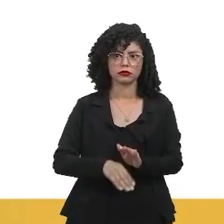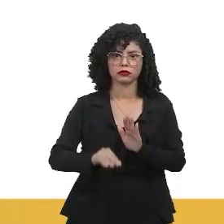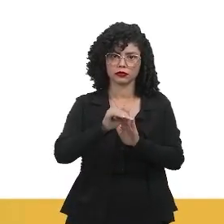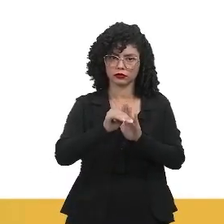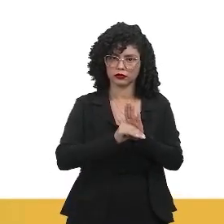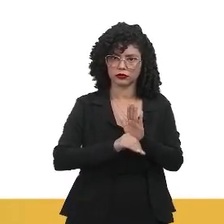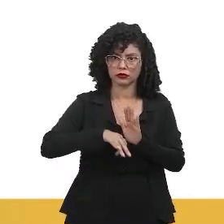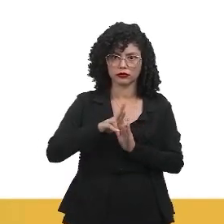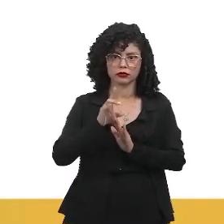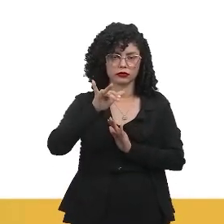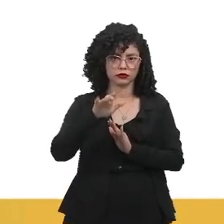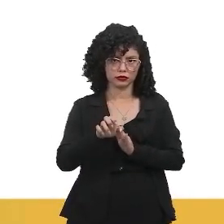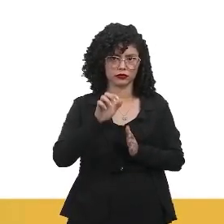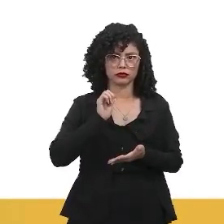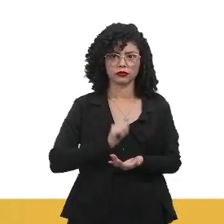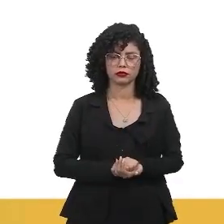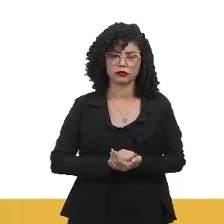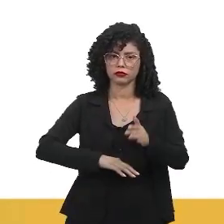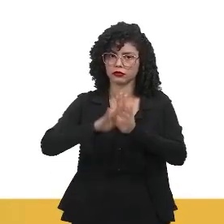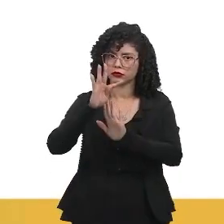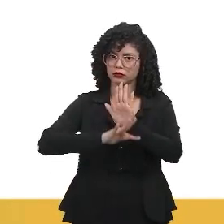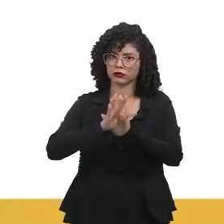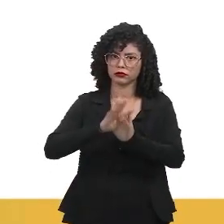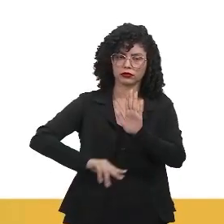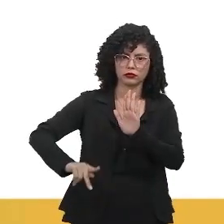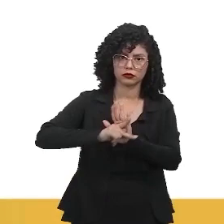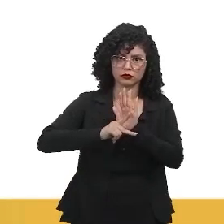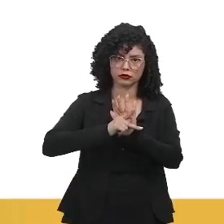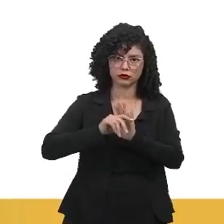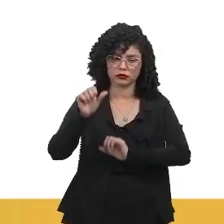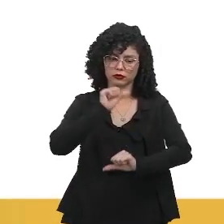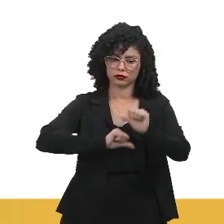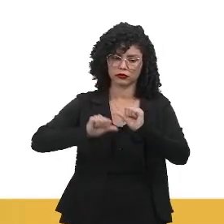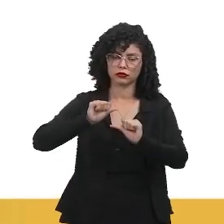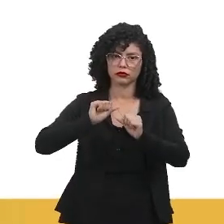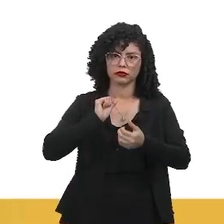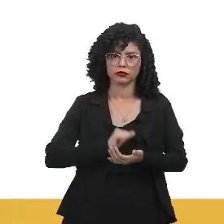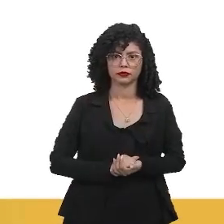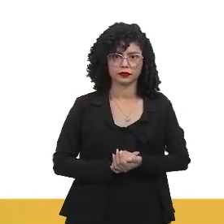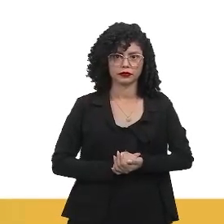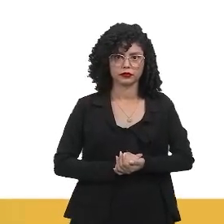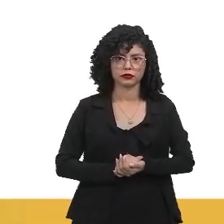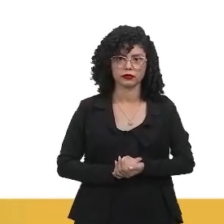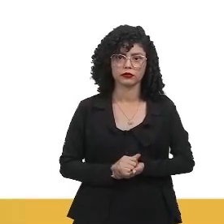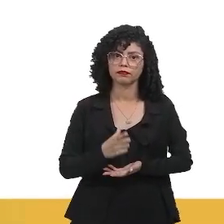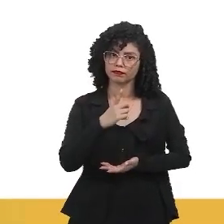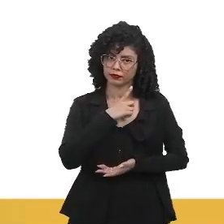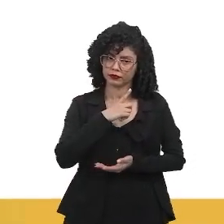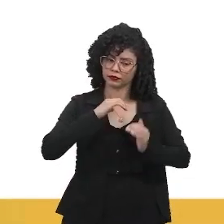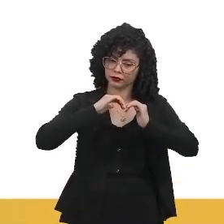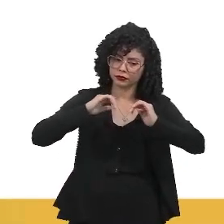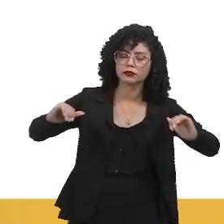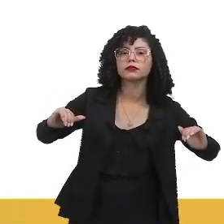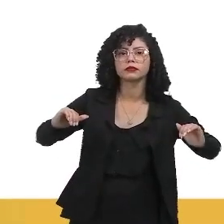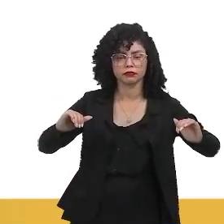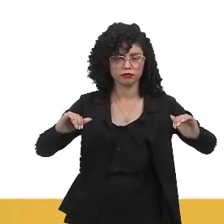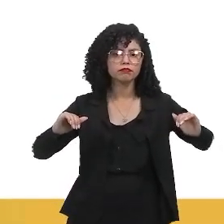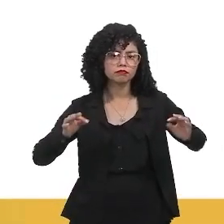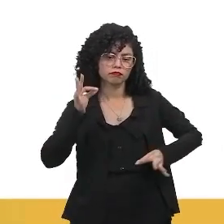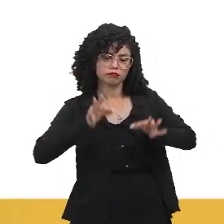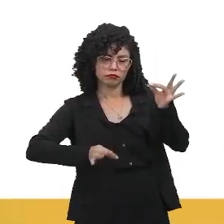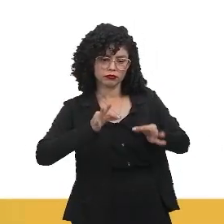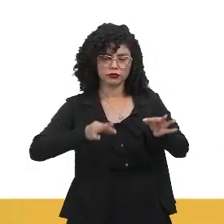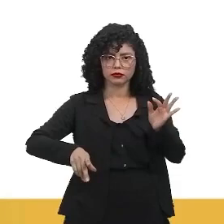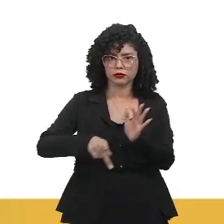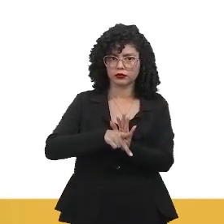modelo equânime. O texto fala exatamente o contrário. Há uma forma de divisão do sistema judiciário de